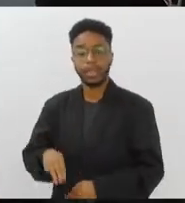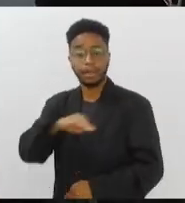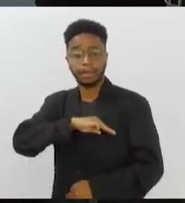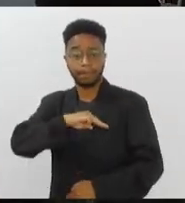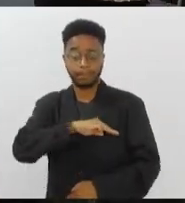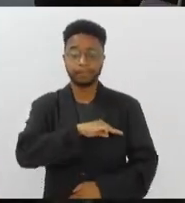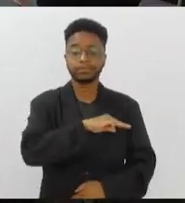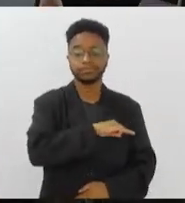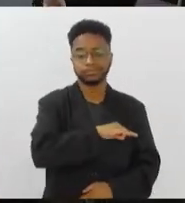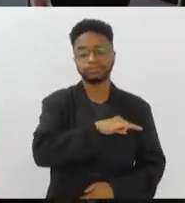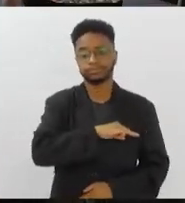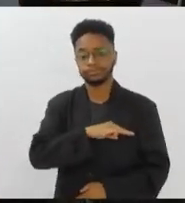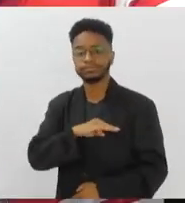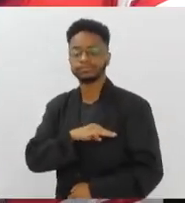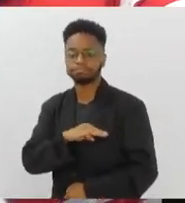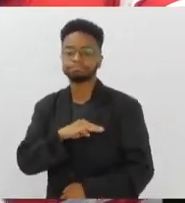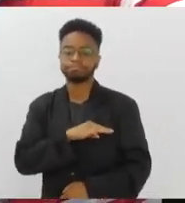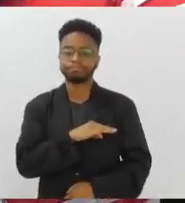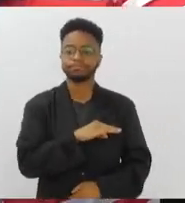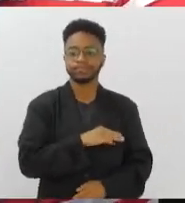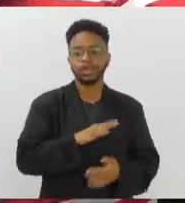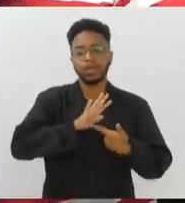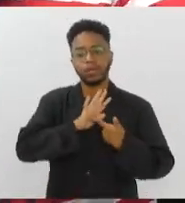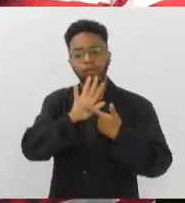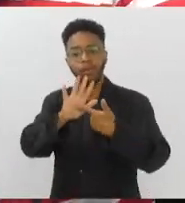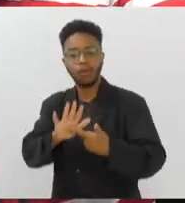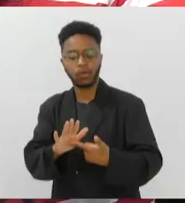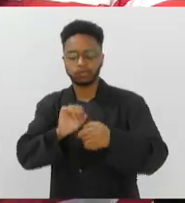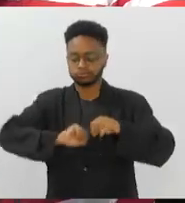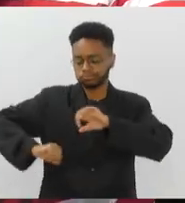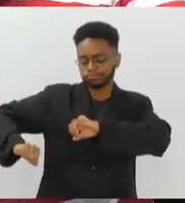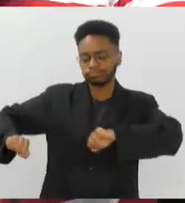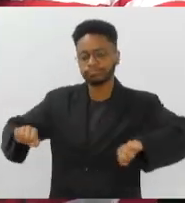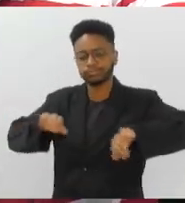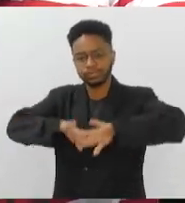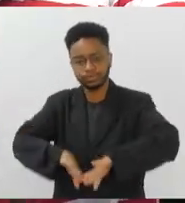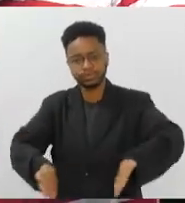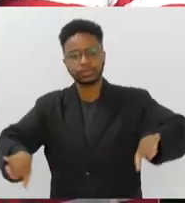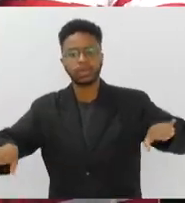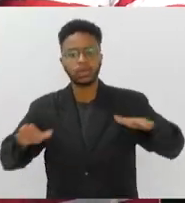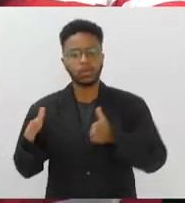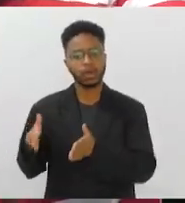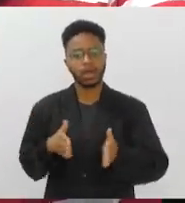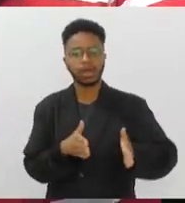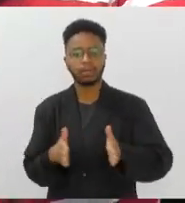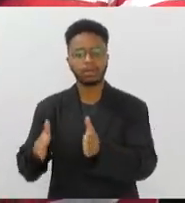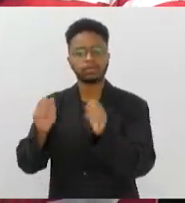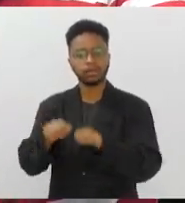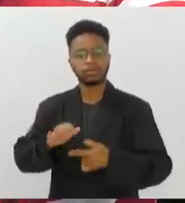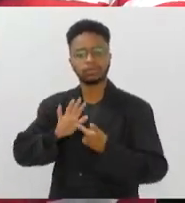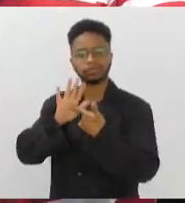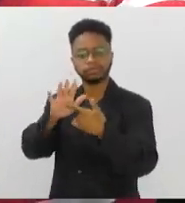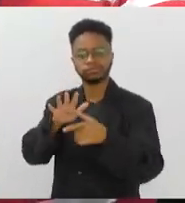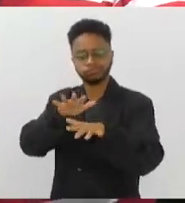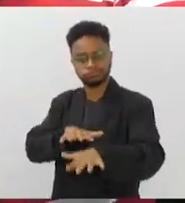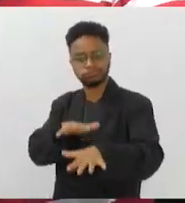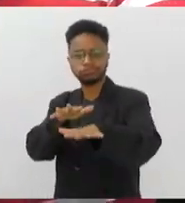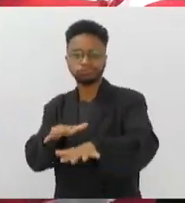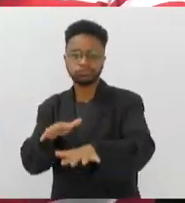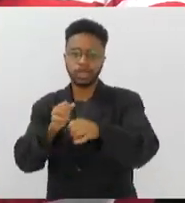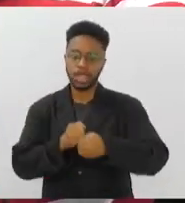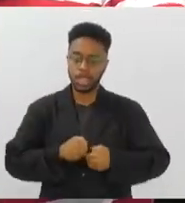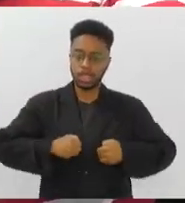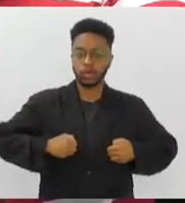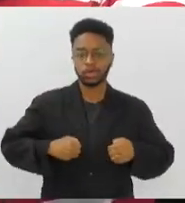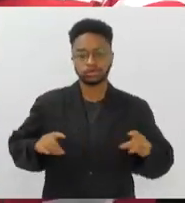Mangueira, mangueira, tira a poeira dos porões ou abre alas dos heróis e barracões dos